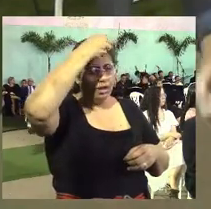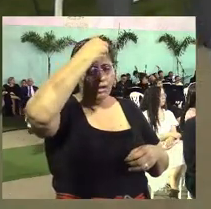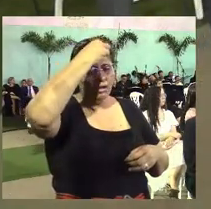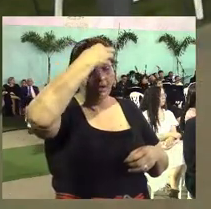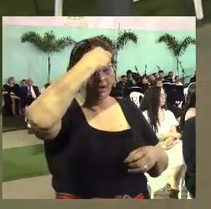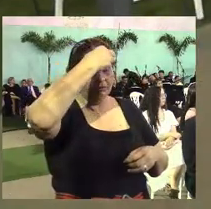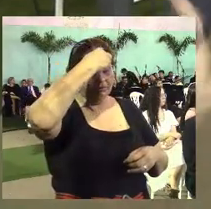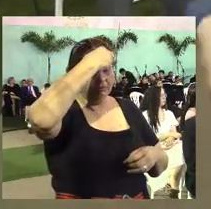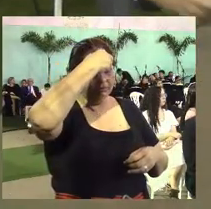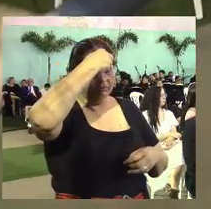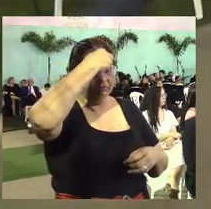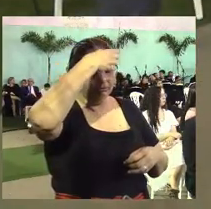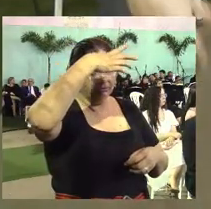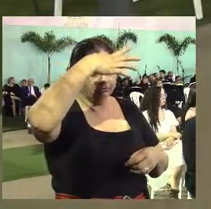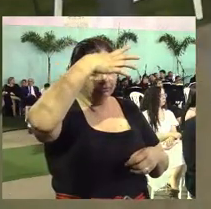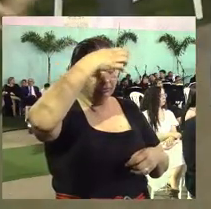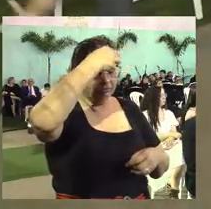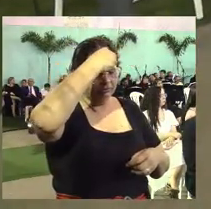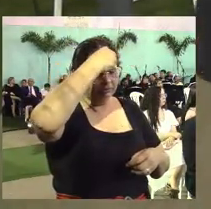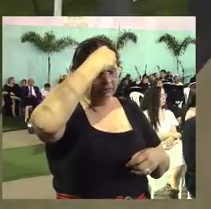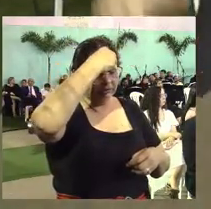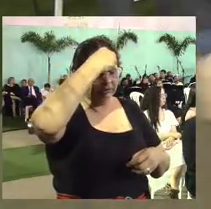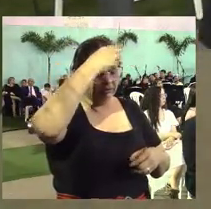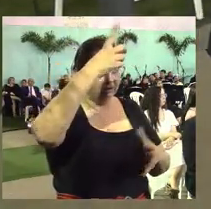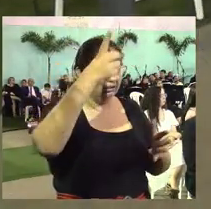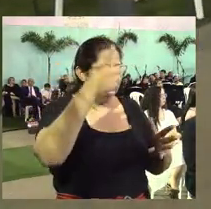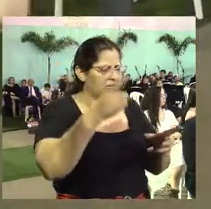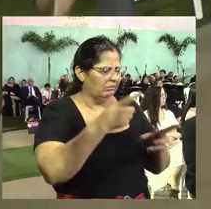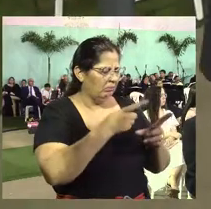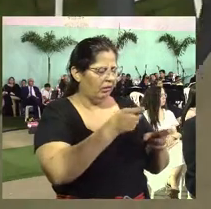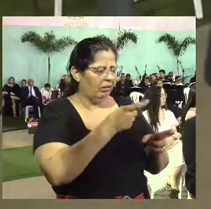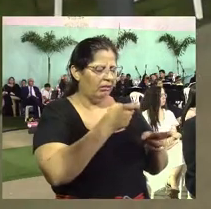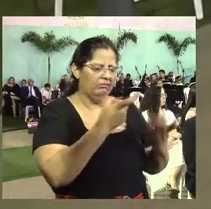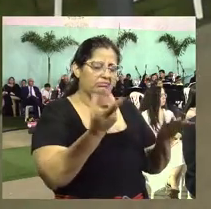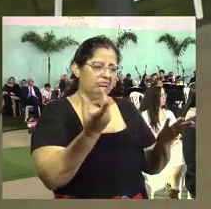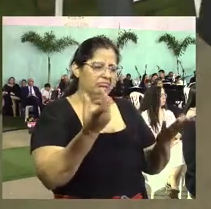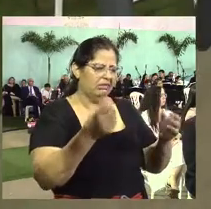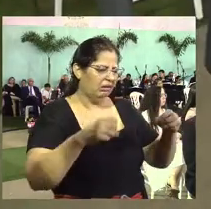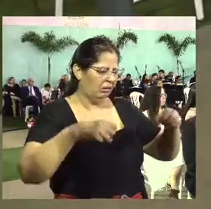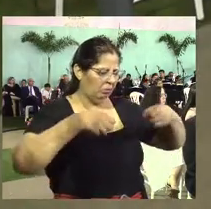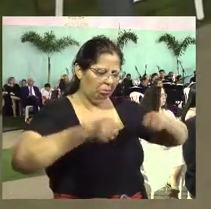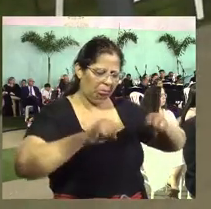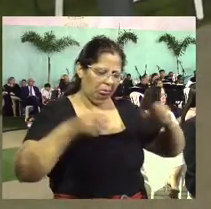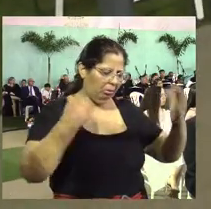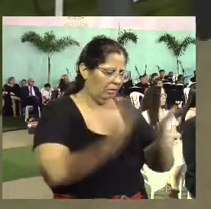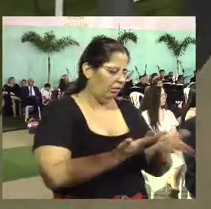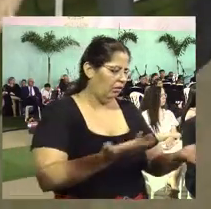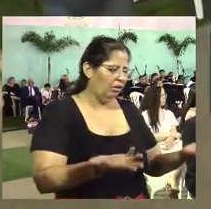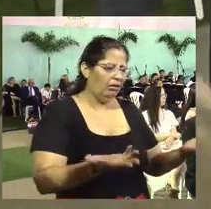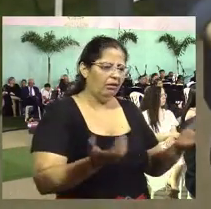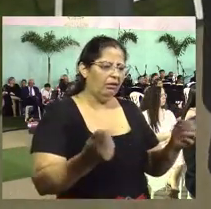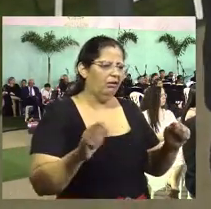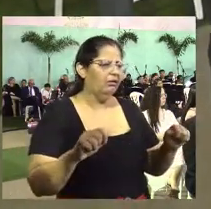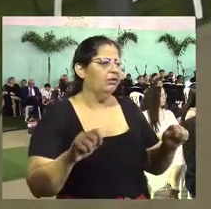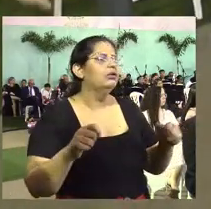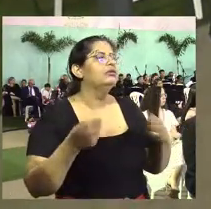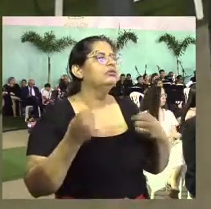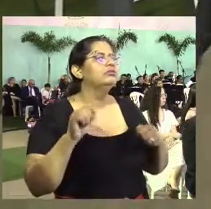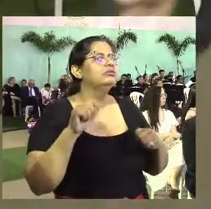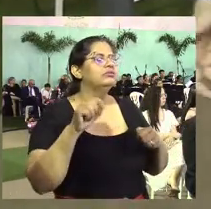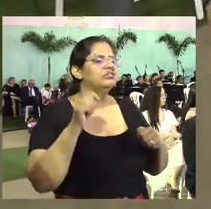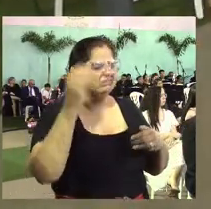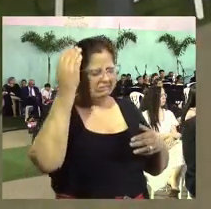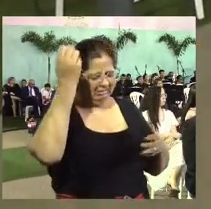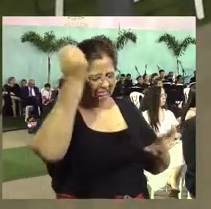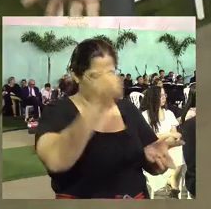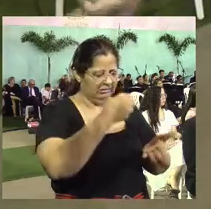por remédio ou como por trauma Impacto capotou o carro bala perdida alguma situação cai de moto não amarra aqui o capacete bate cabeça cabeça